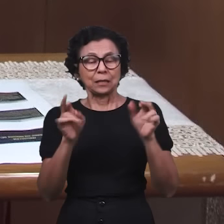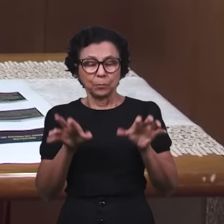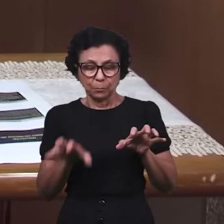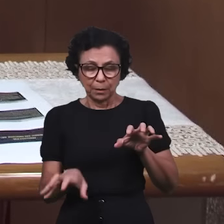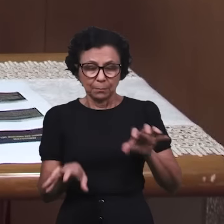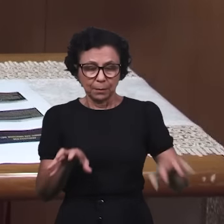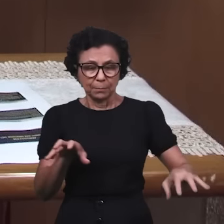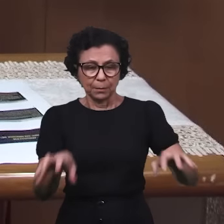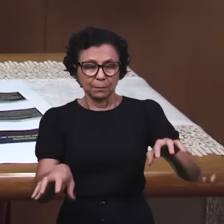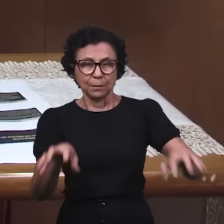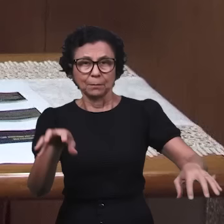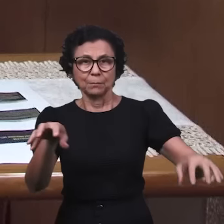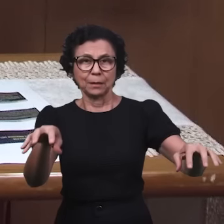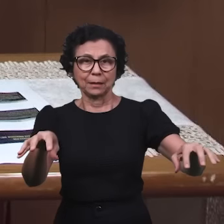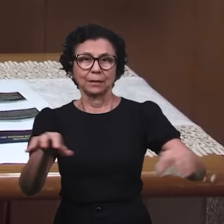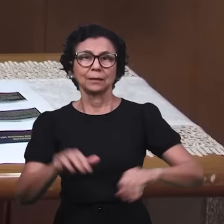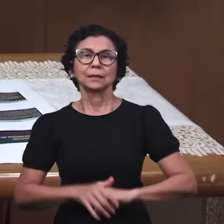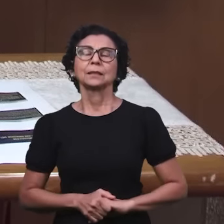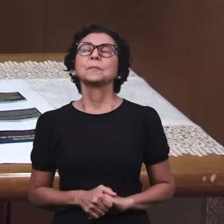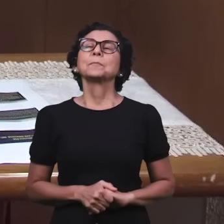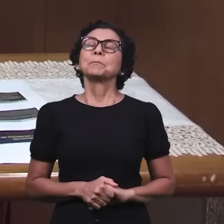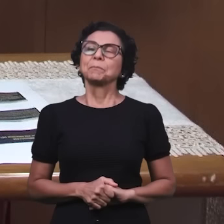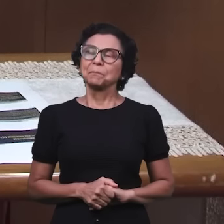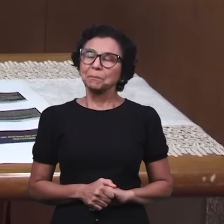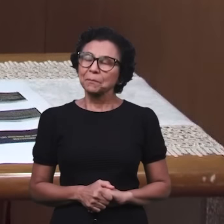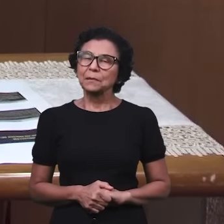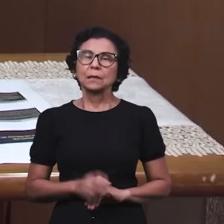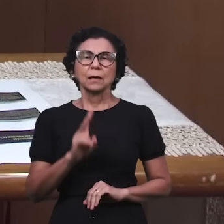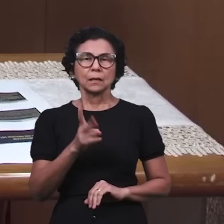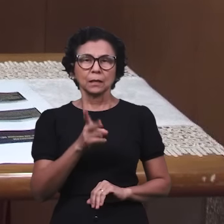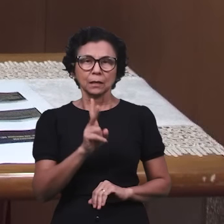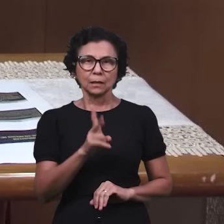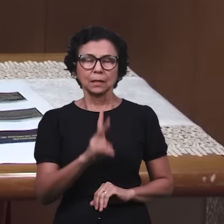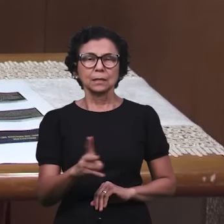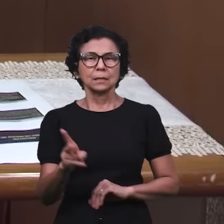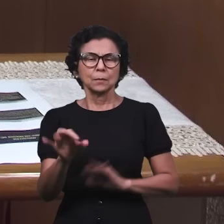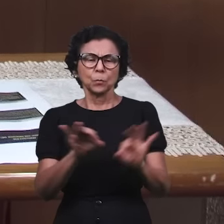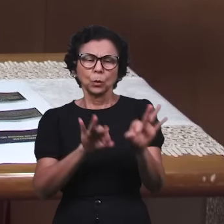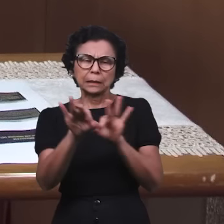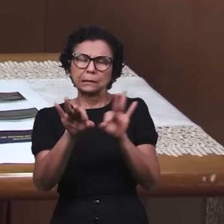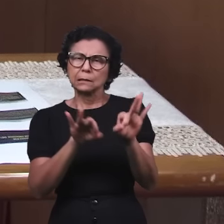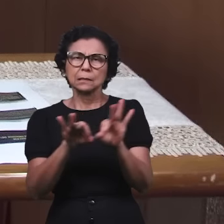do templo. Quando eles caminhavam, mantinha